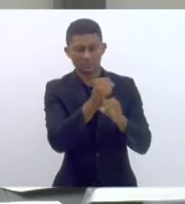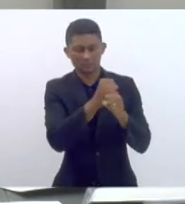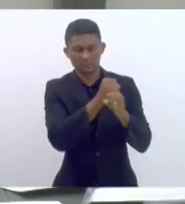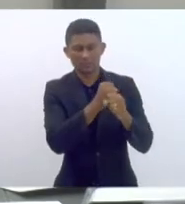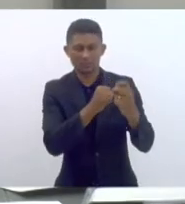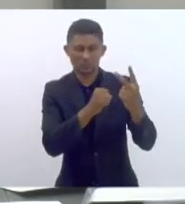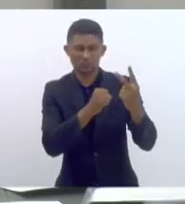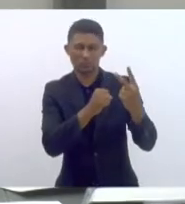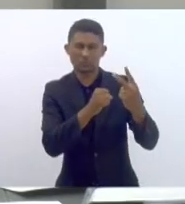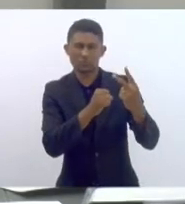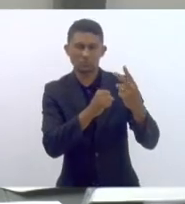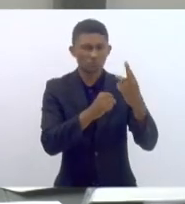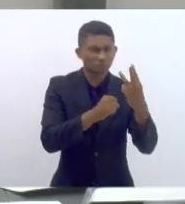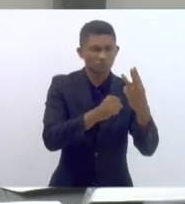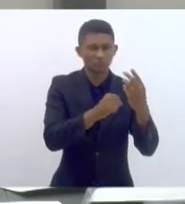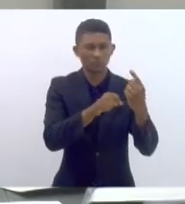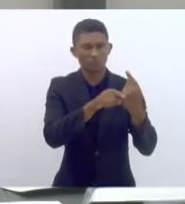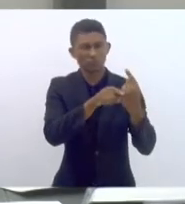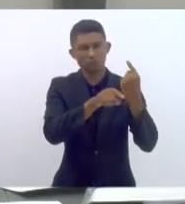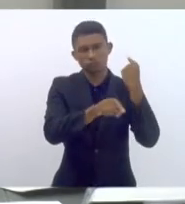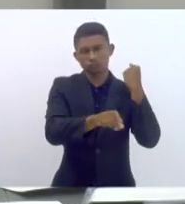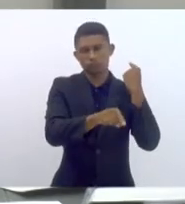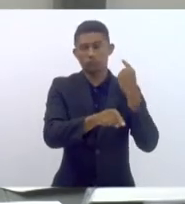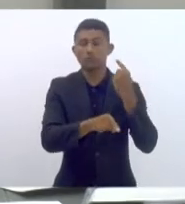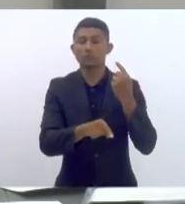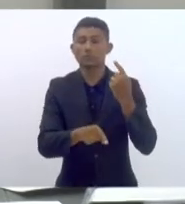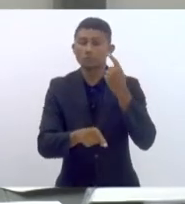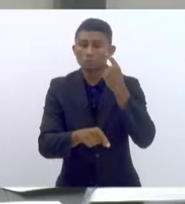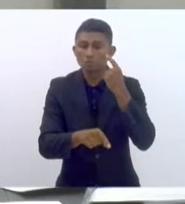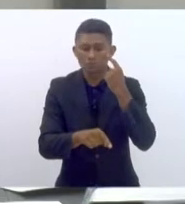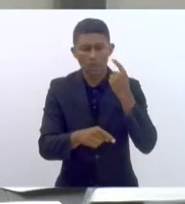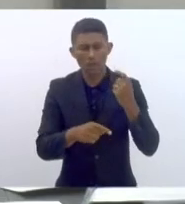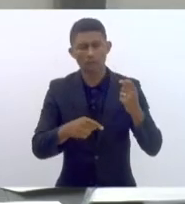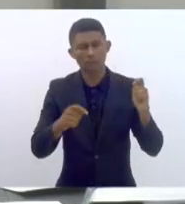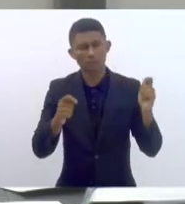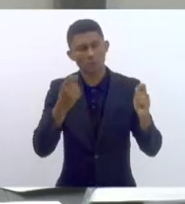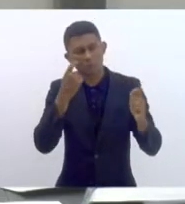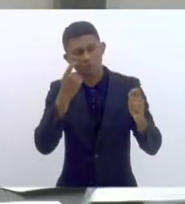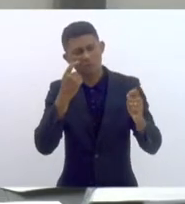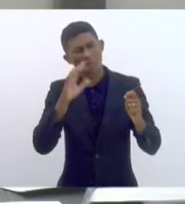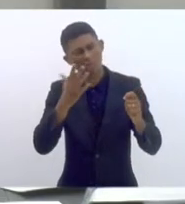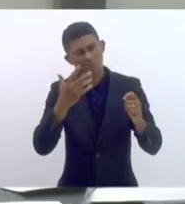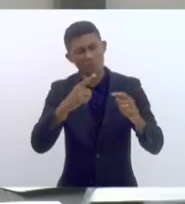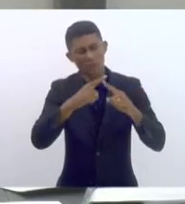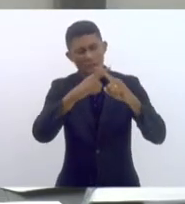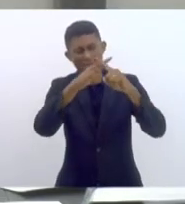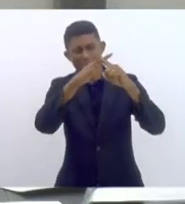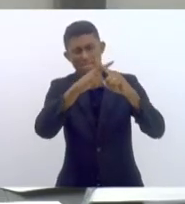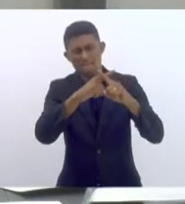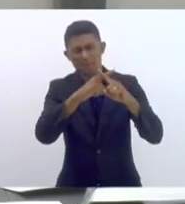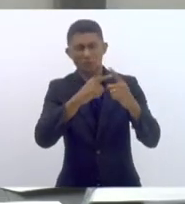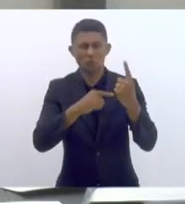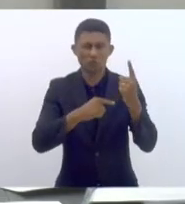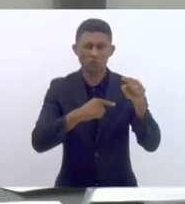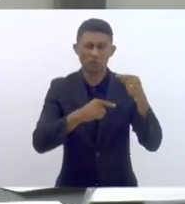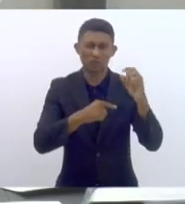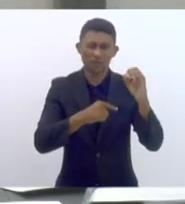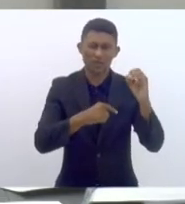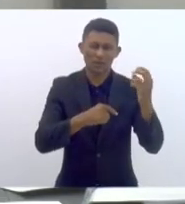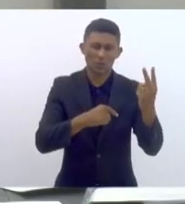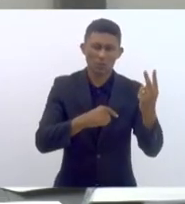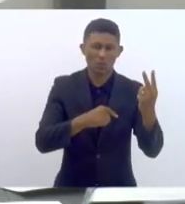receita líquida, isso vai gerar um multiplicador lá de 1,02, 1,03, enfim, para a gente ter